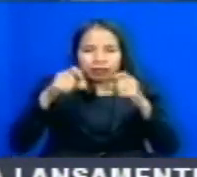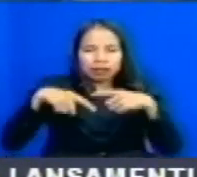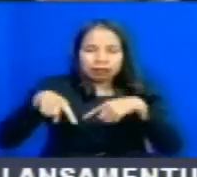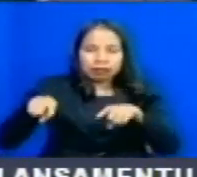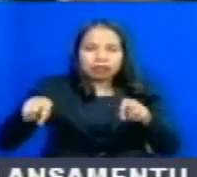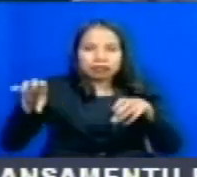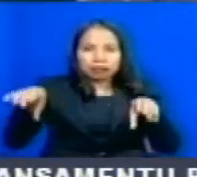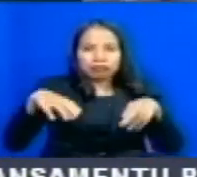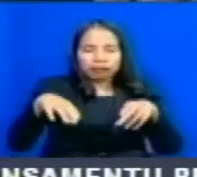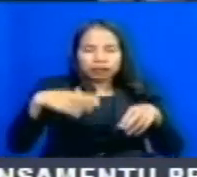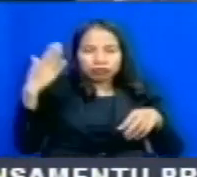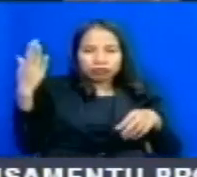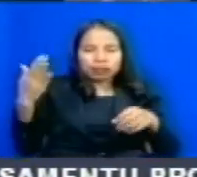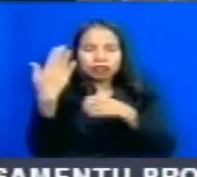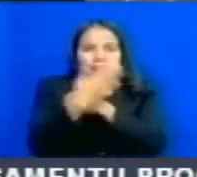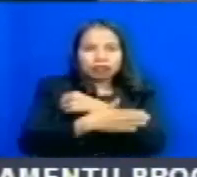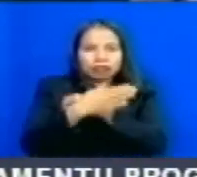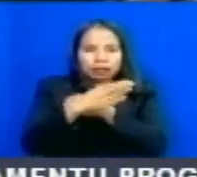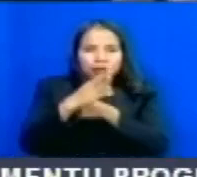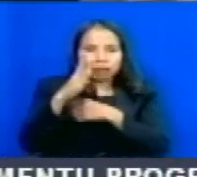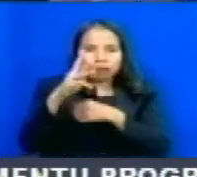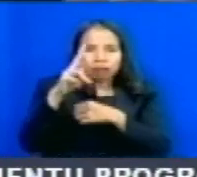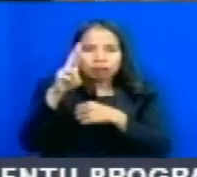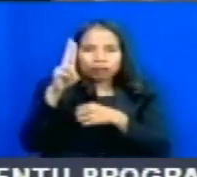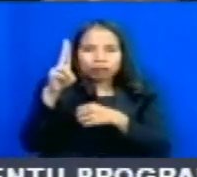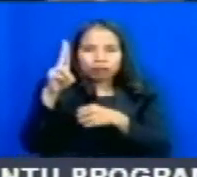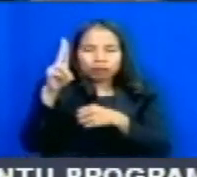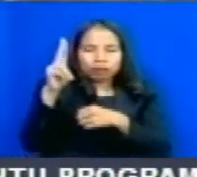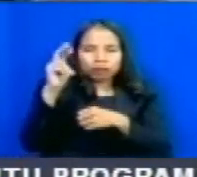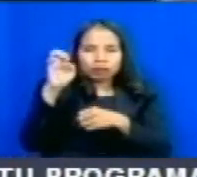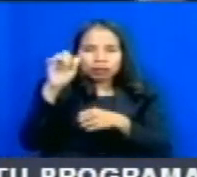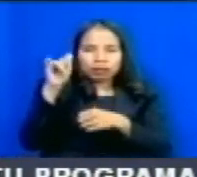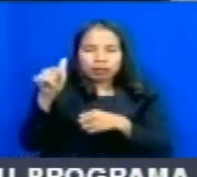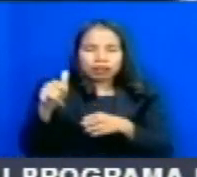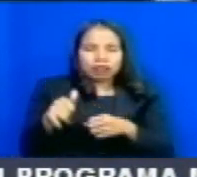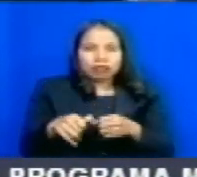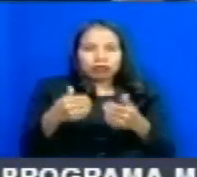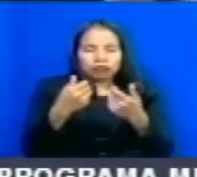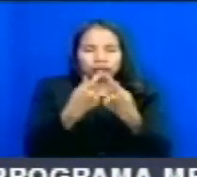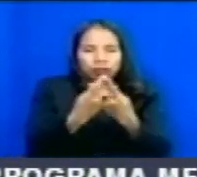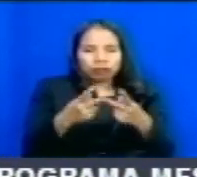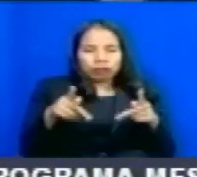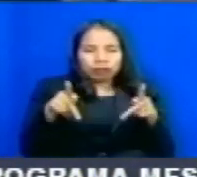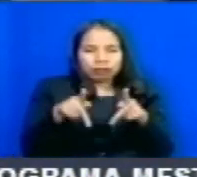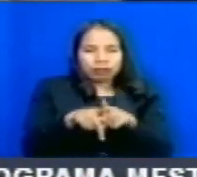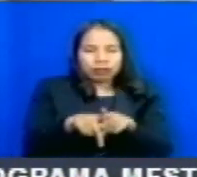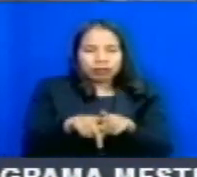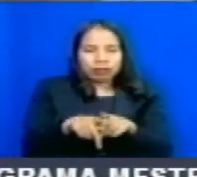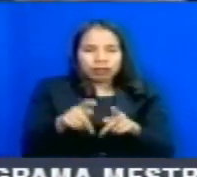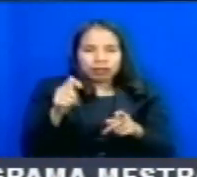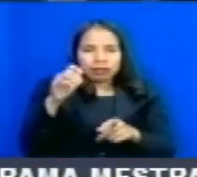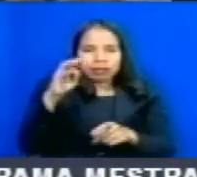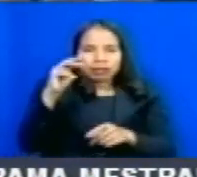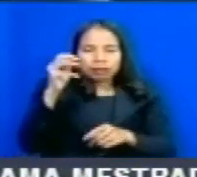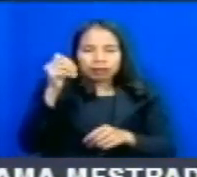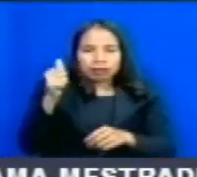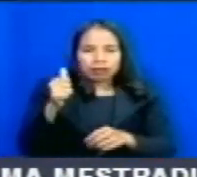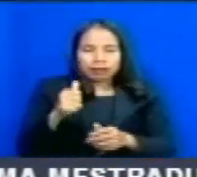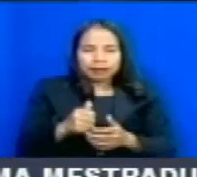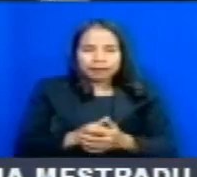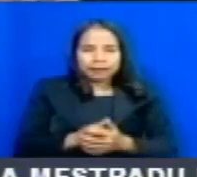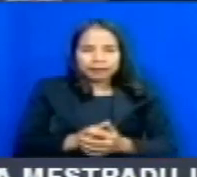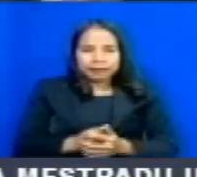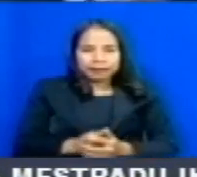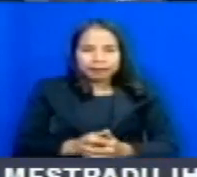Brunei. Agência Husi Brunei, naran TMA, Timorese Manpower